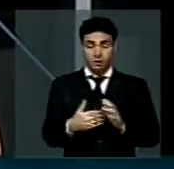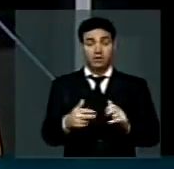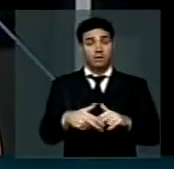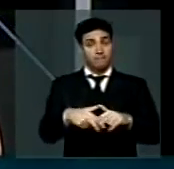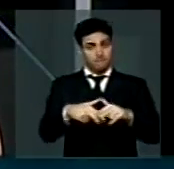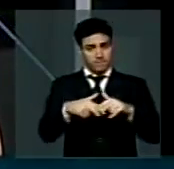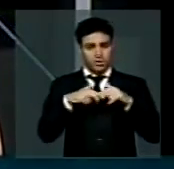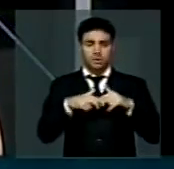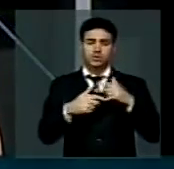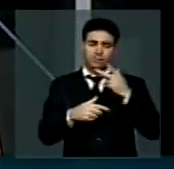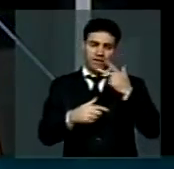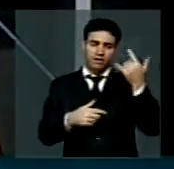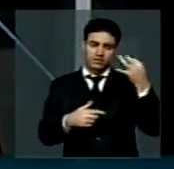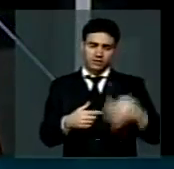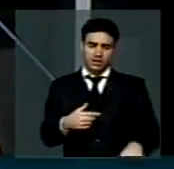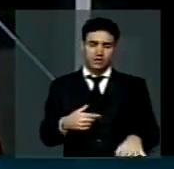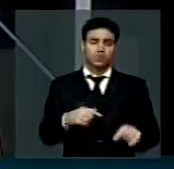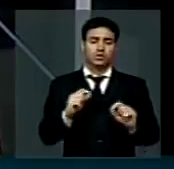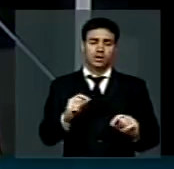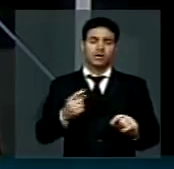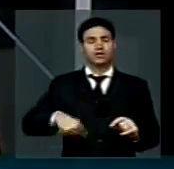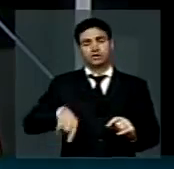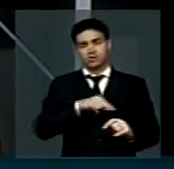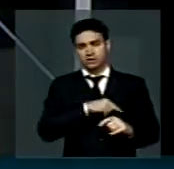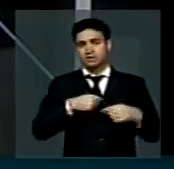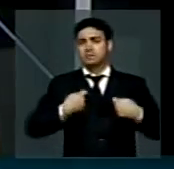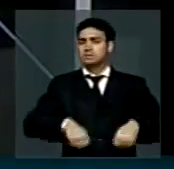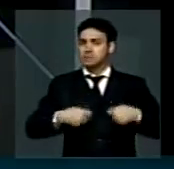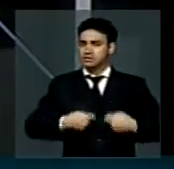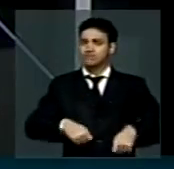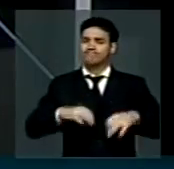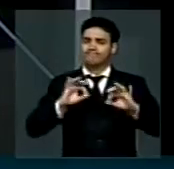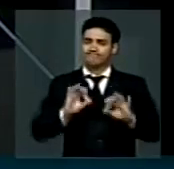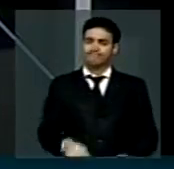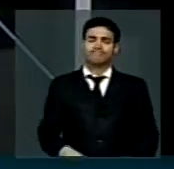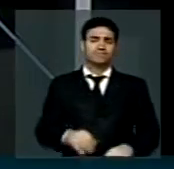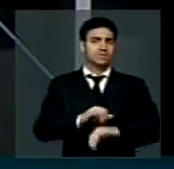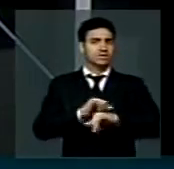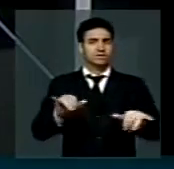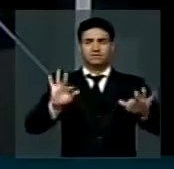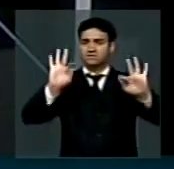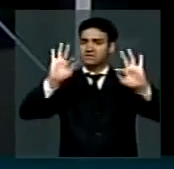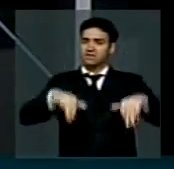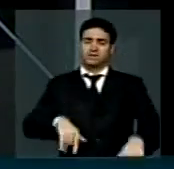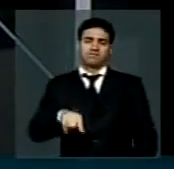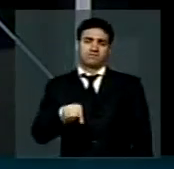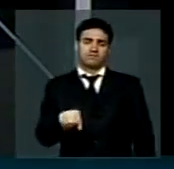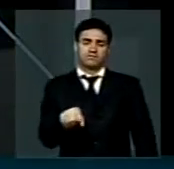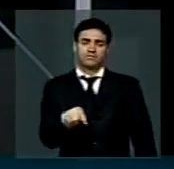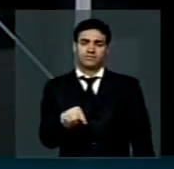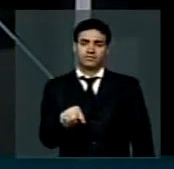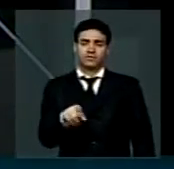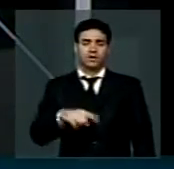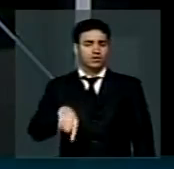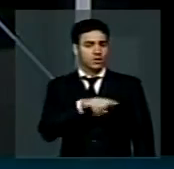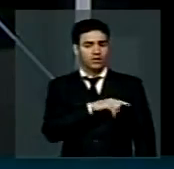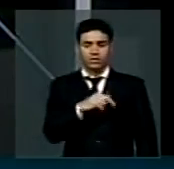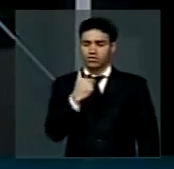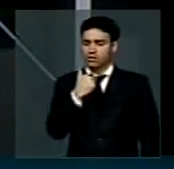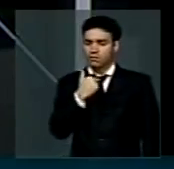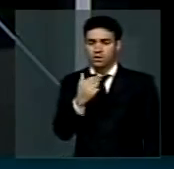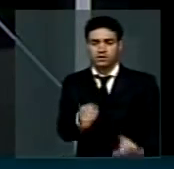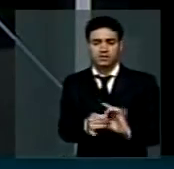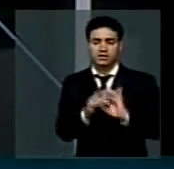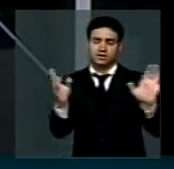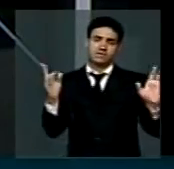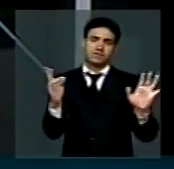bem categórica. Precisamos realmente de dar um basta a essa situação. Não podemos mais